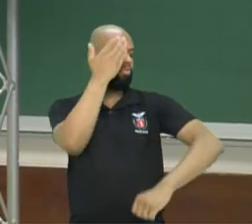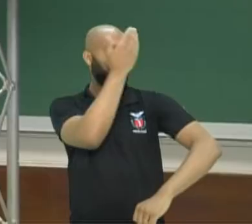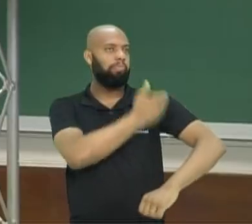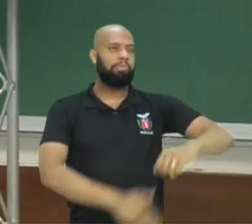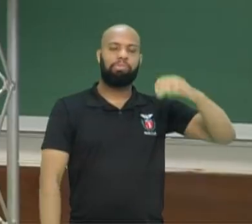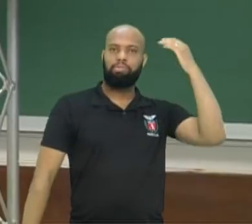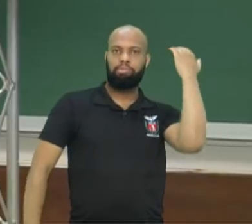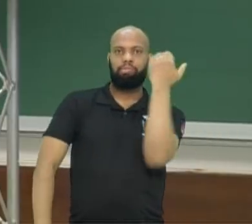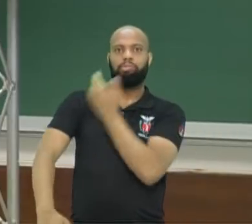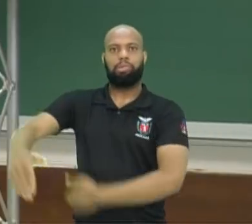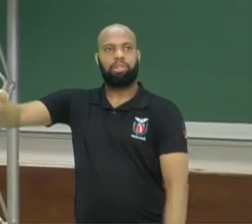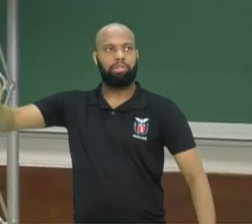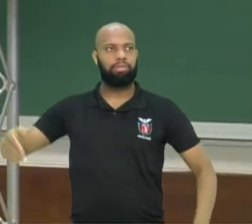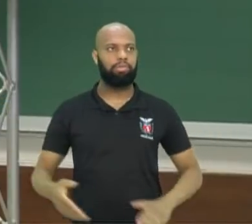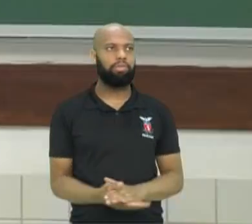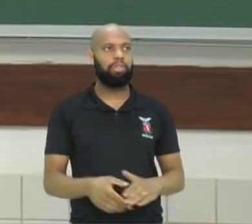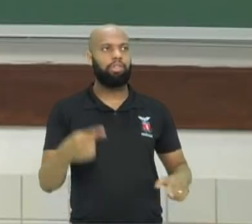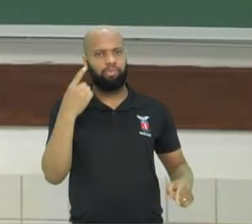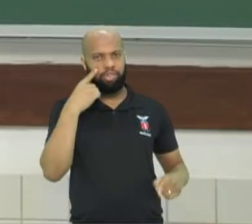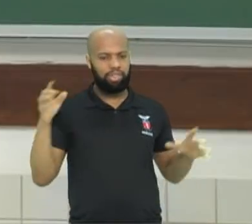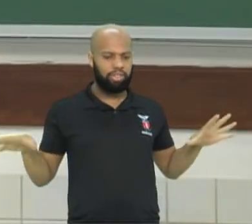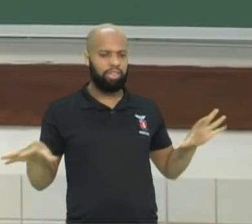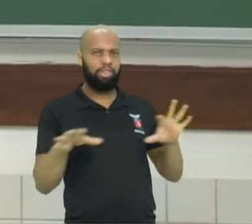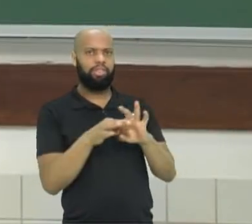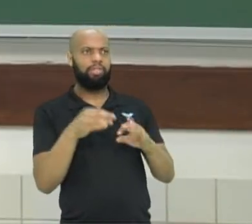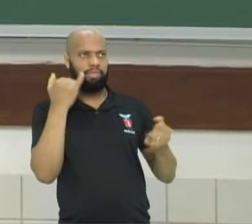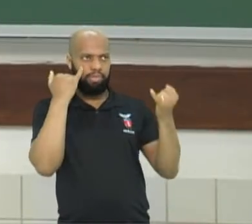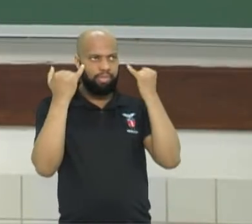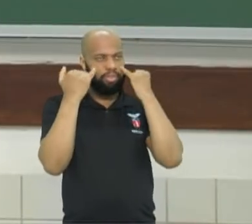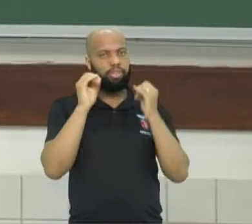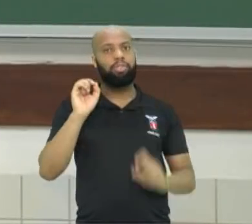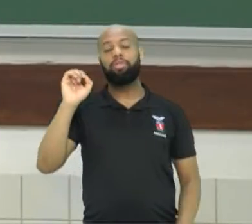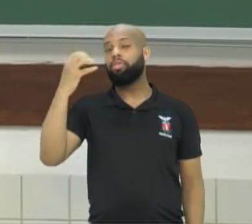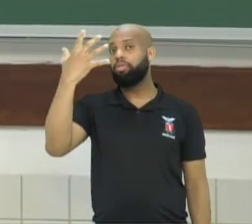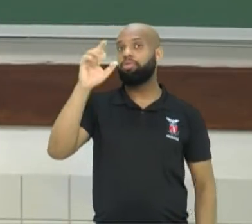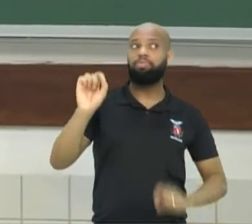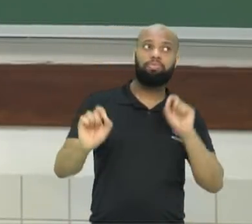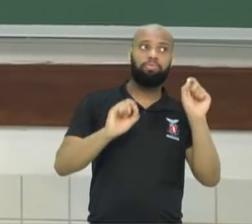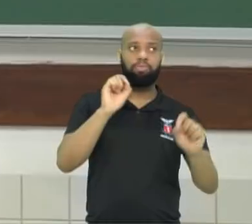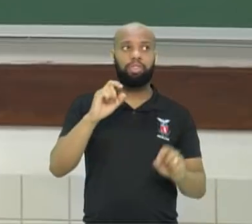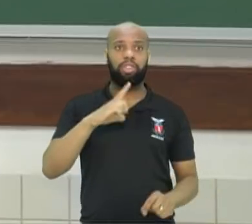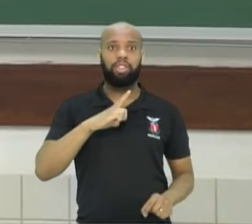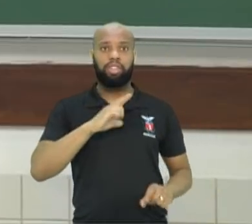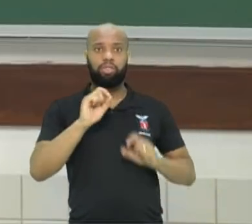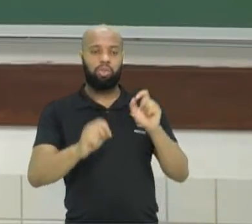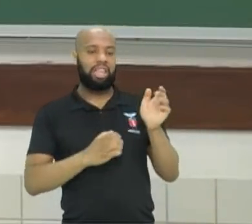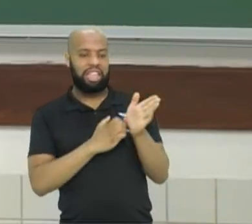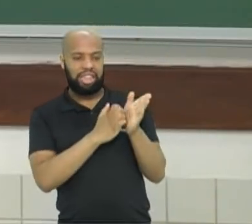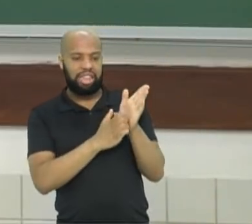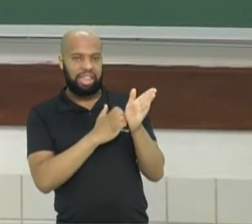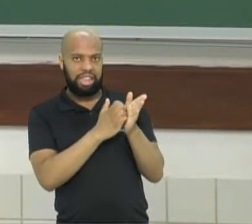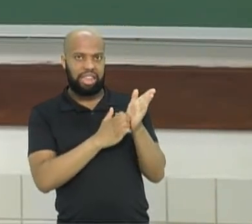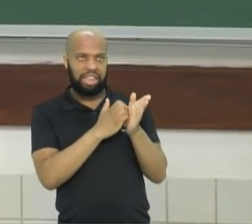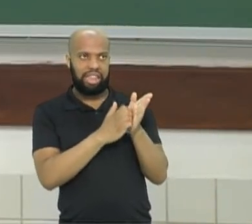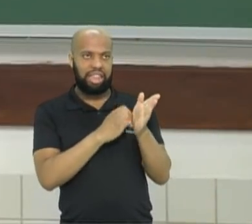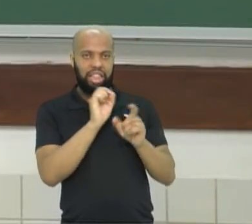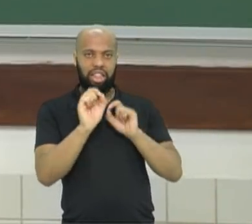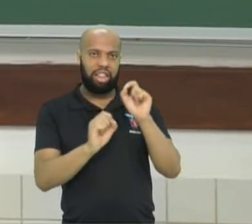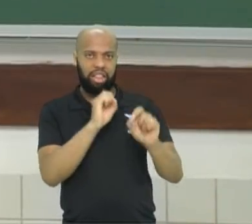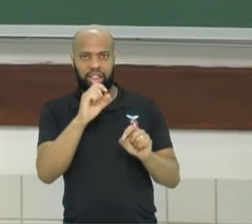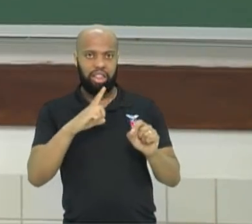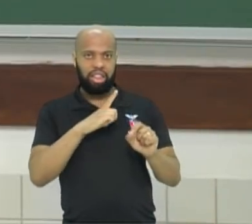e right foot. Então vamos ligar as informações? Provavelmente o que aconteceu? Num acidente de trem, ela perdeu